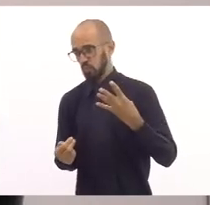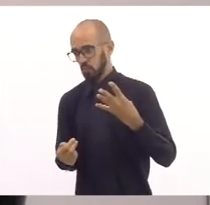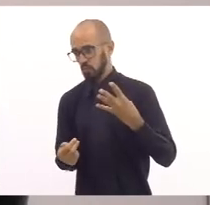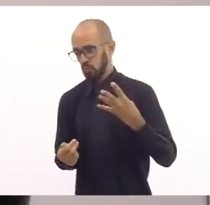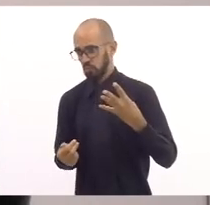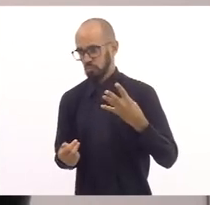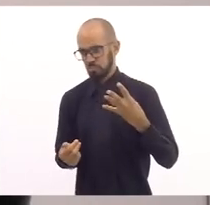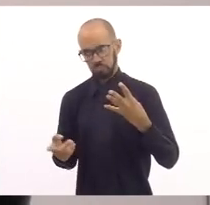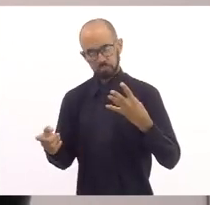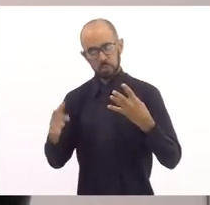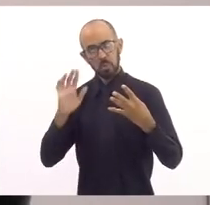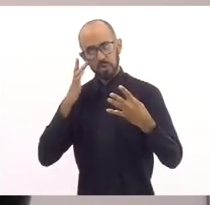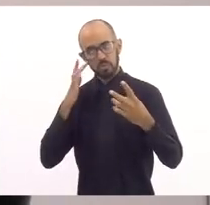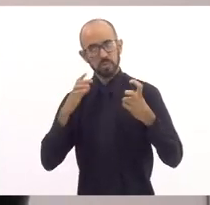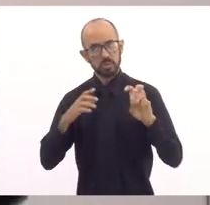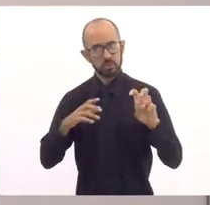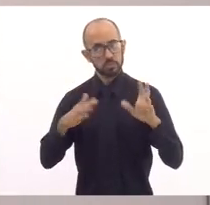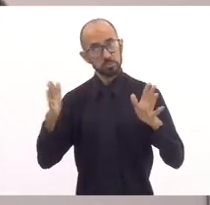quarto ou quinto?